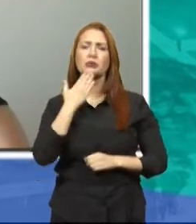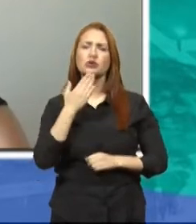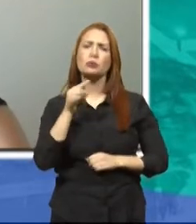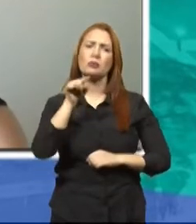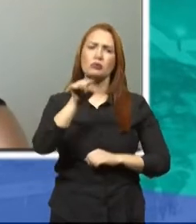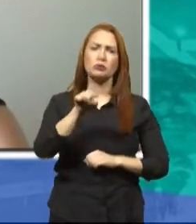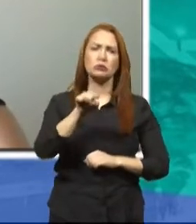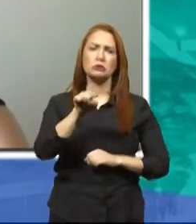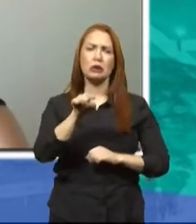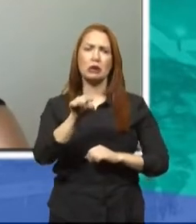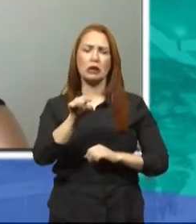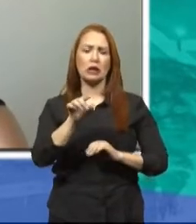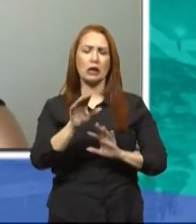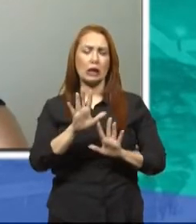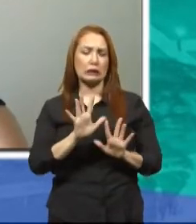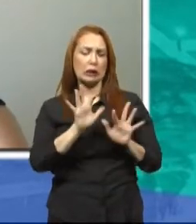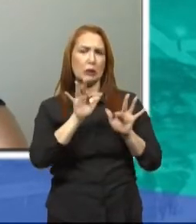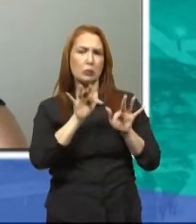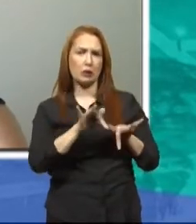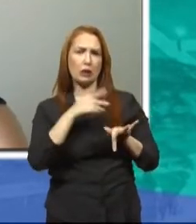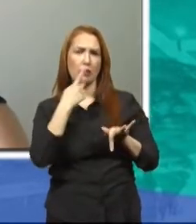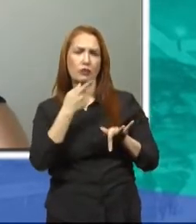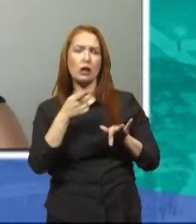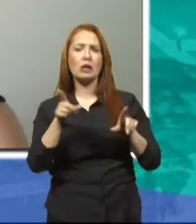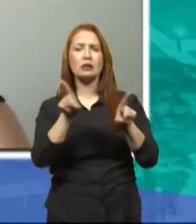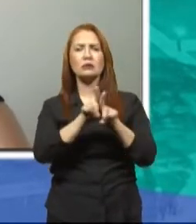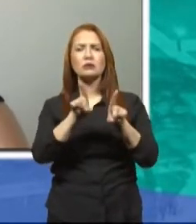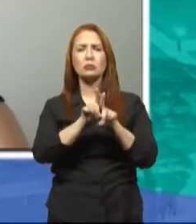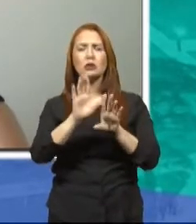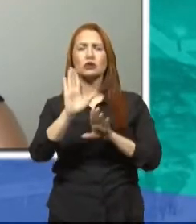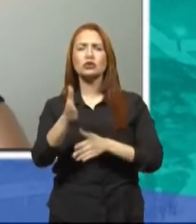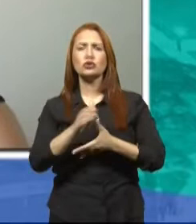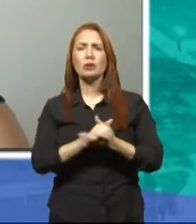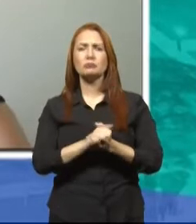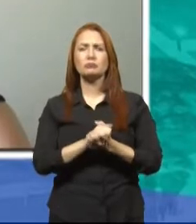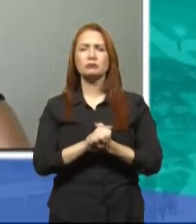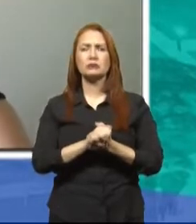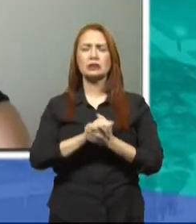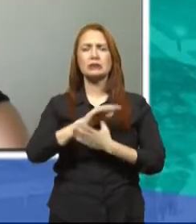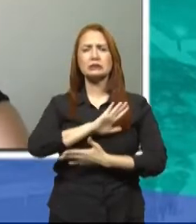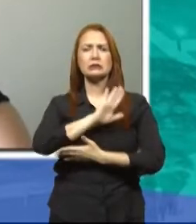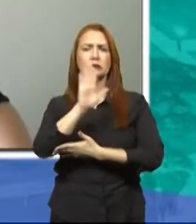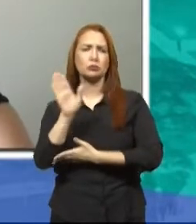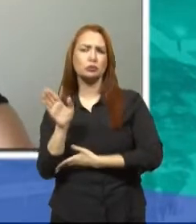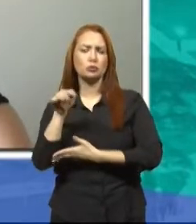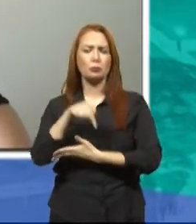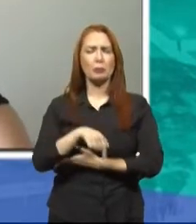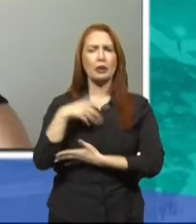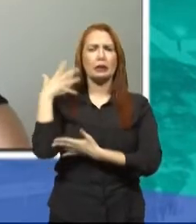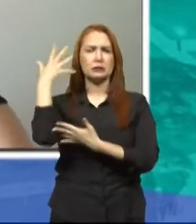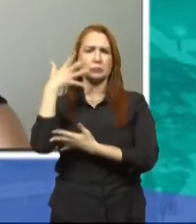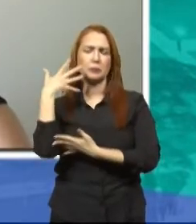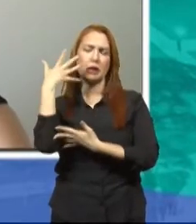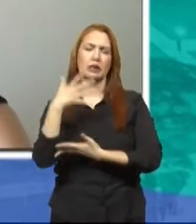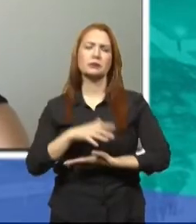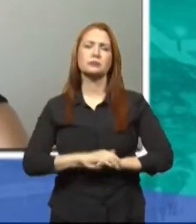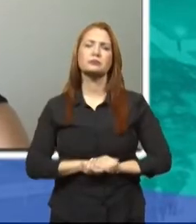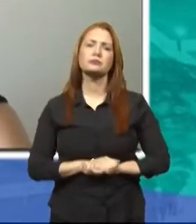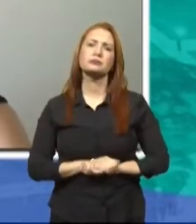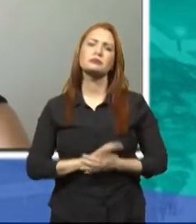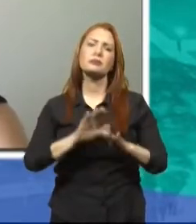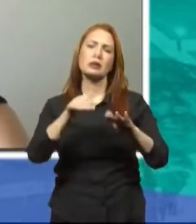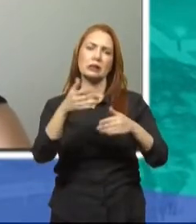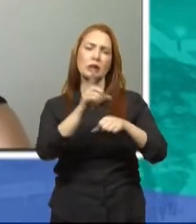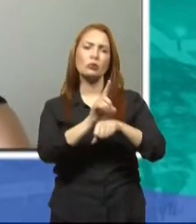sua fala, já fazer suas considerações finais para esse nosso painel. Então, professor Dr.